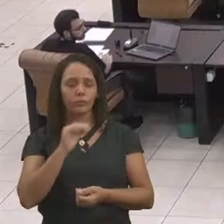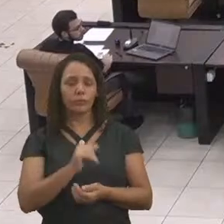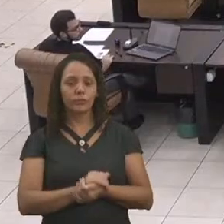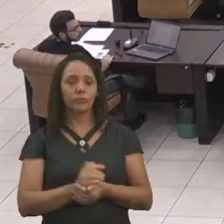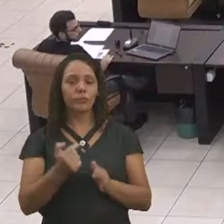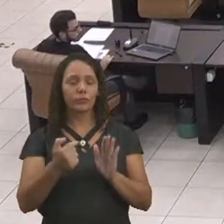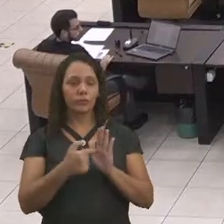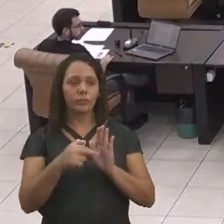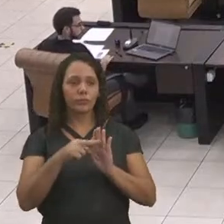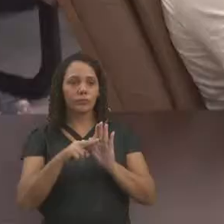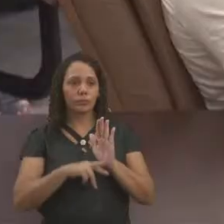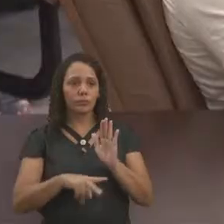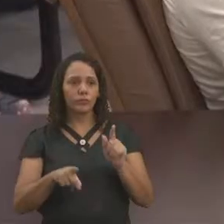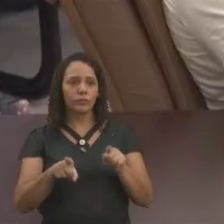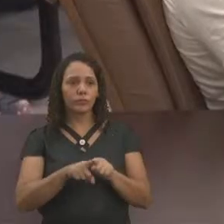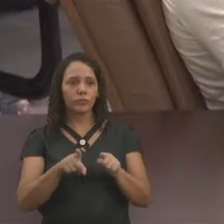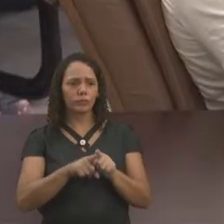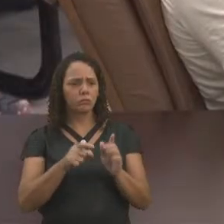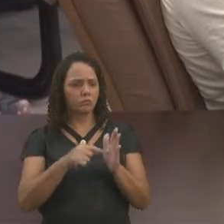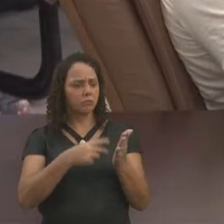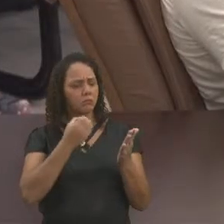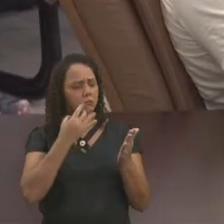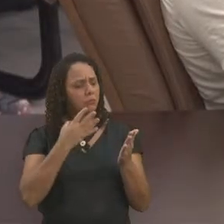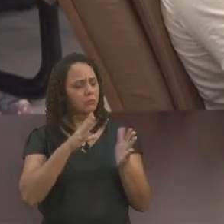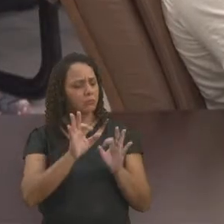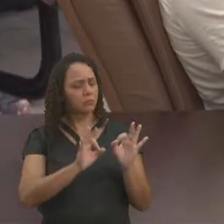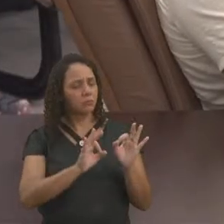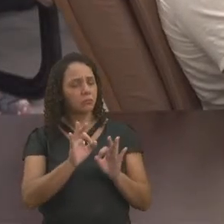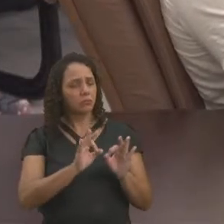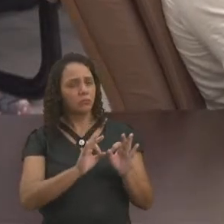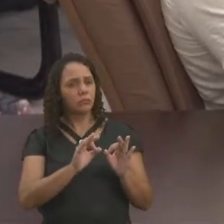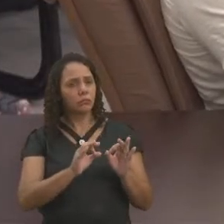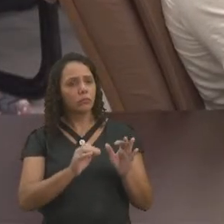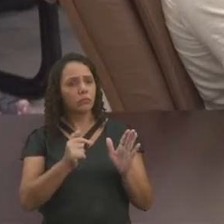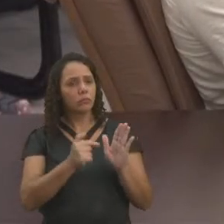relatório, né, por sinal bem elaborado aqui, no item